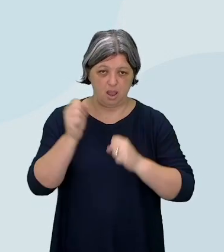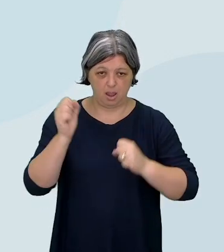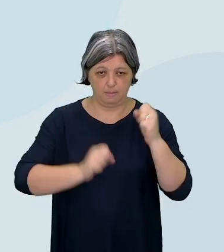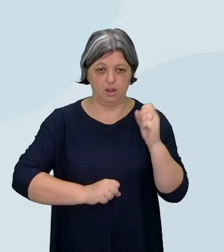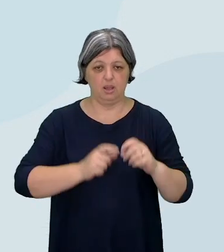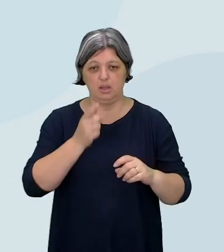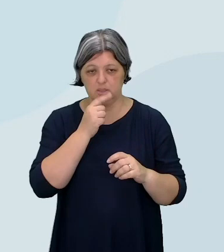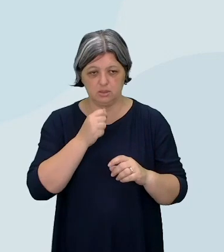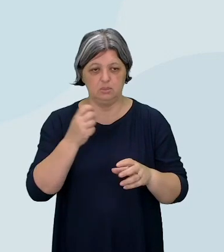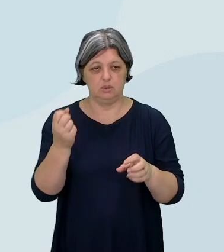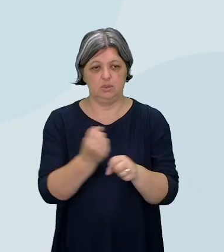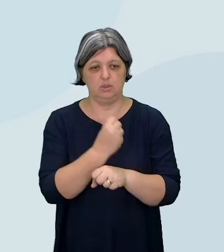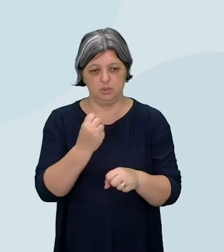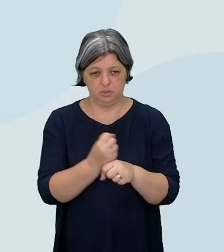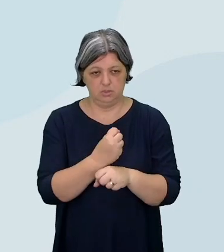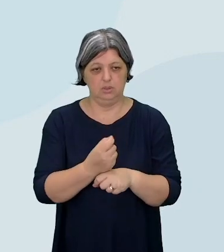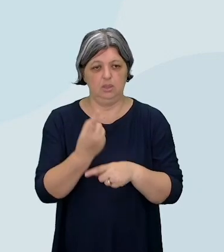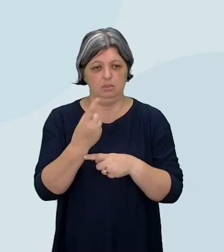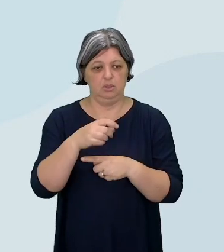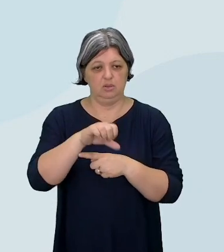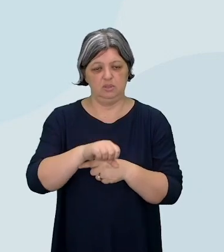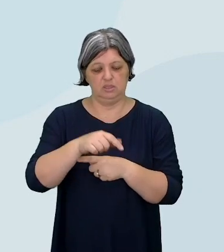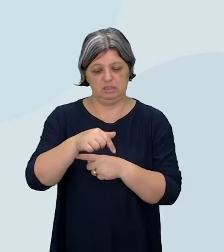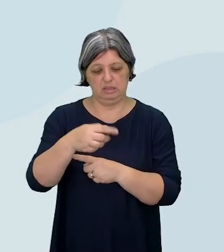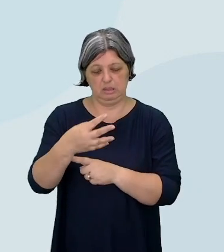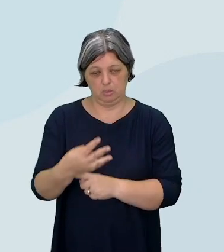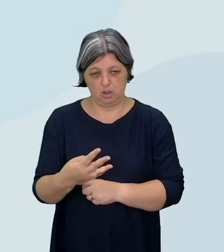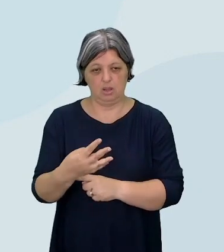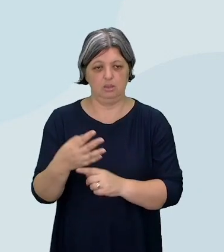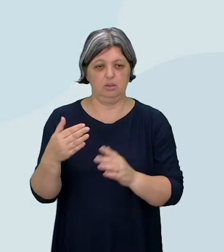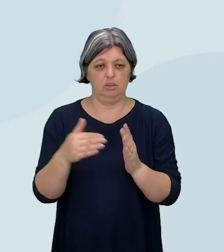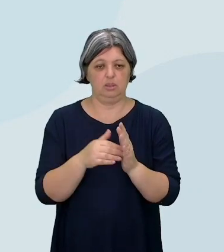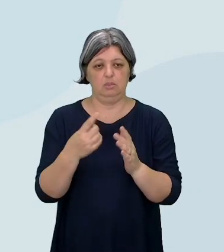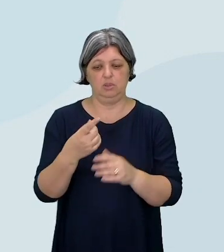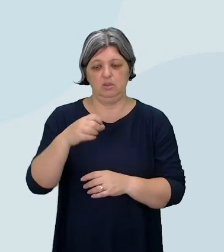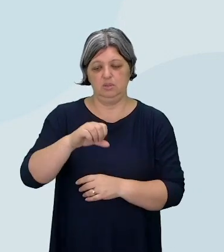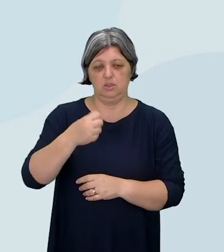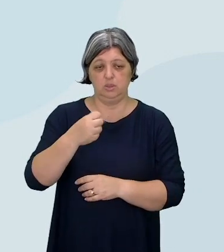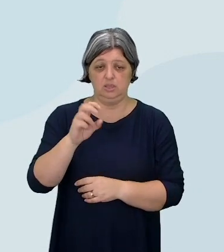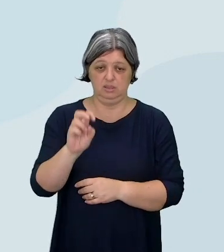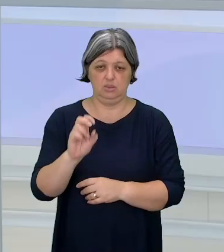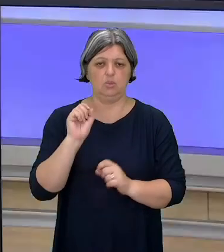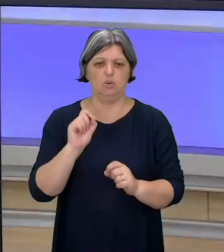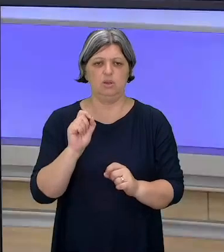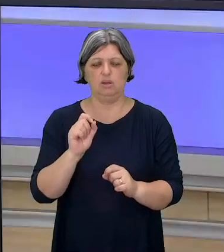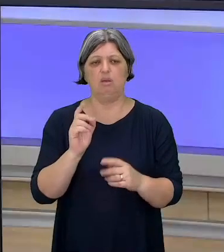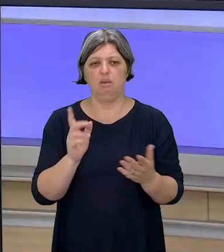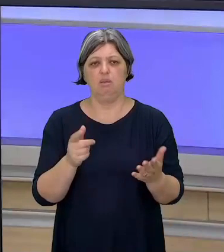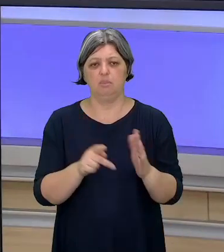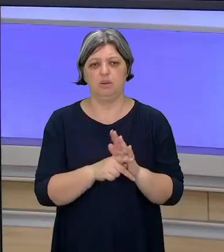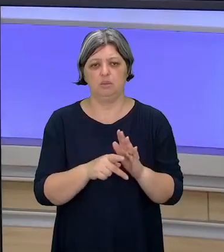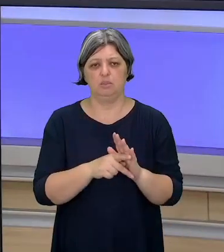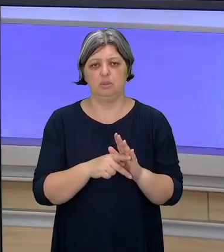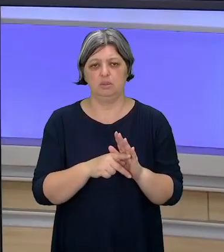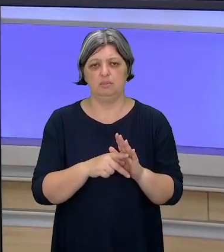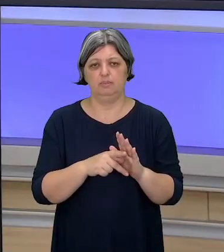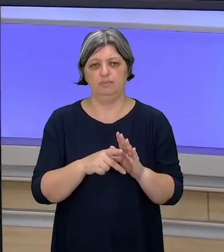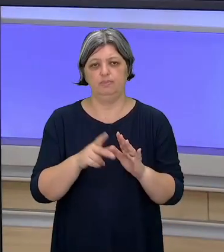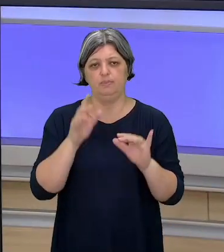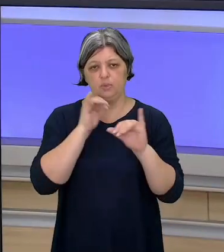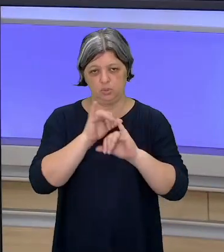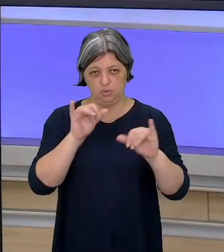entre 74 e 85. E aí, qual é o ponto dessa matéria? Ela é uma matéria